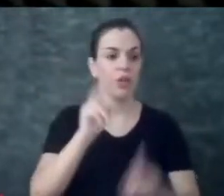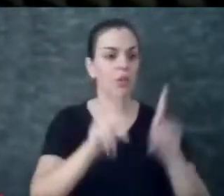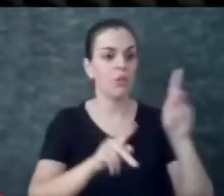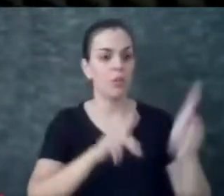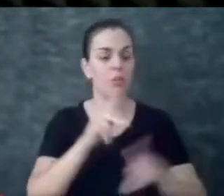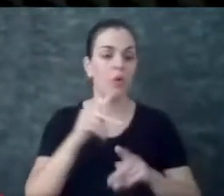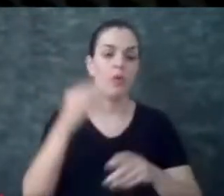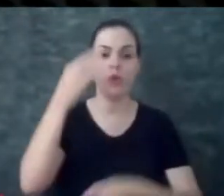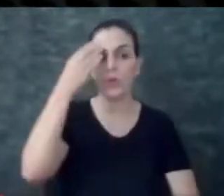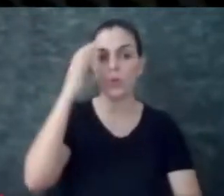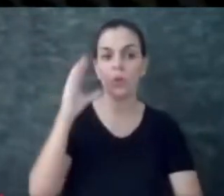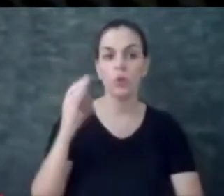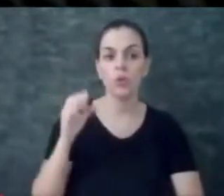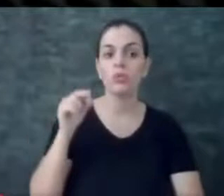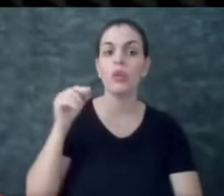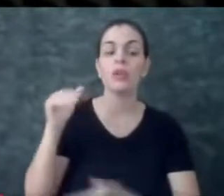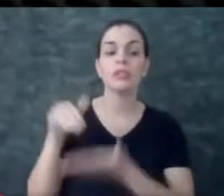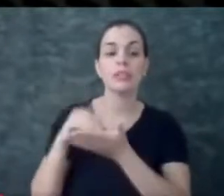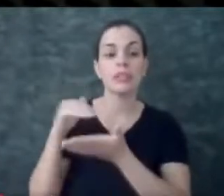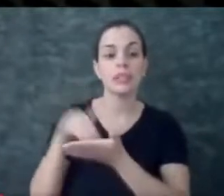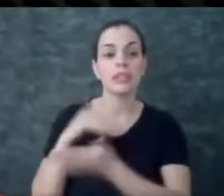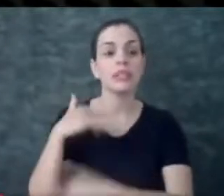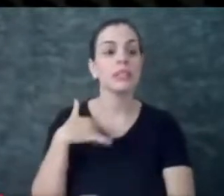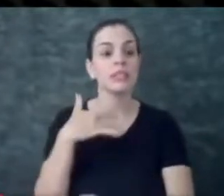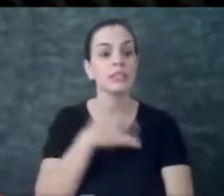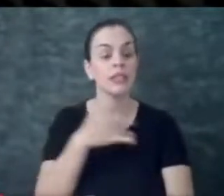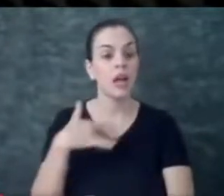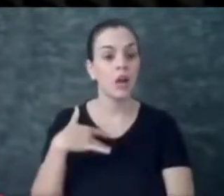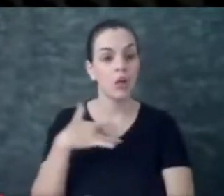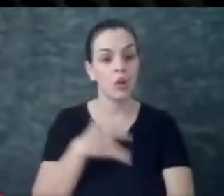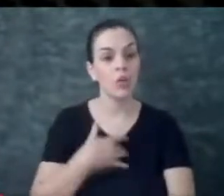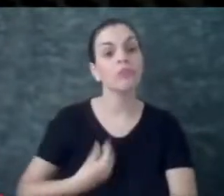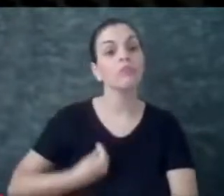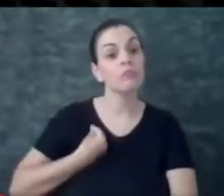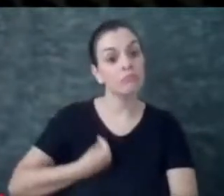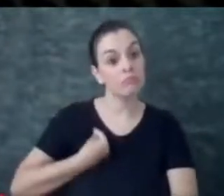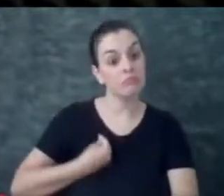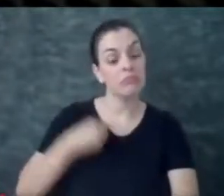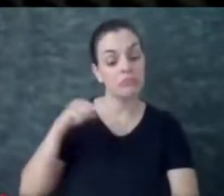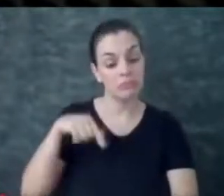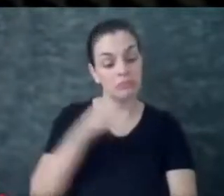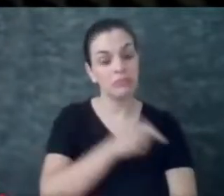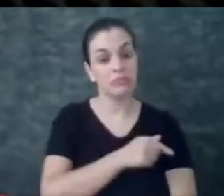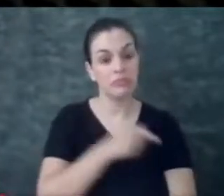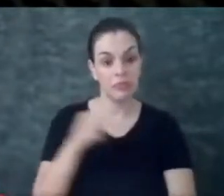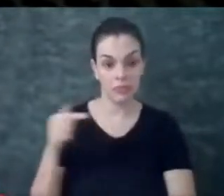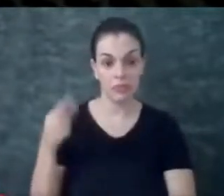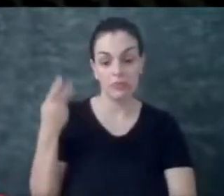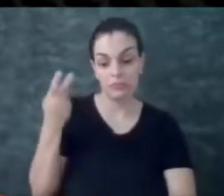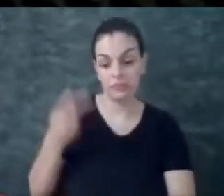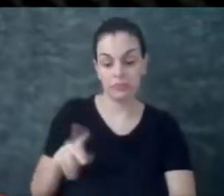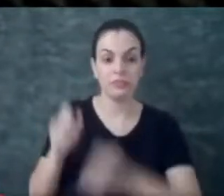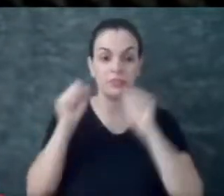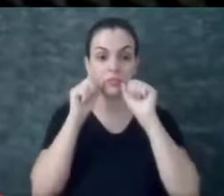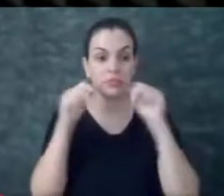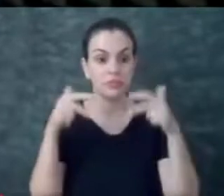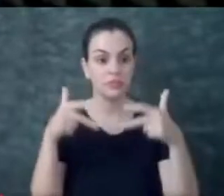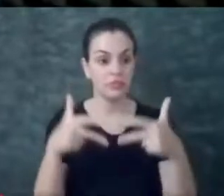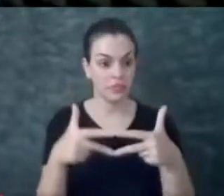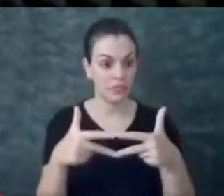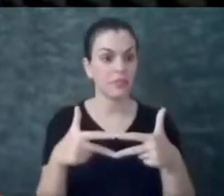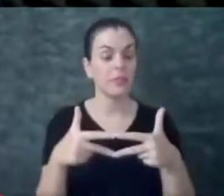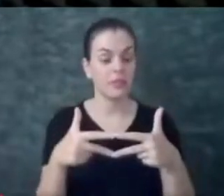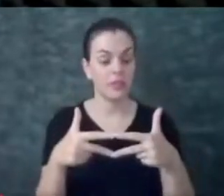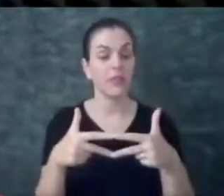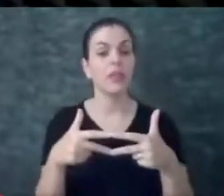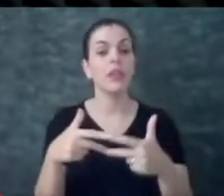de que a secretária de saúde Márcia huçulak compareça essa semana a uma sessão plenária e responda aos